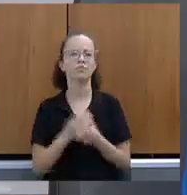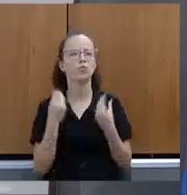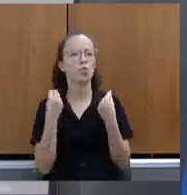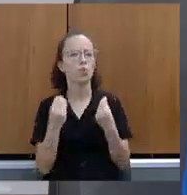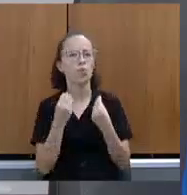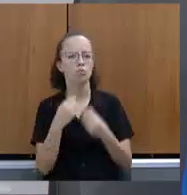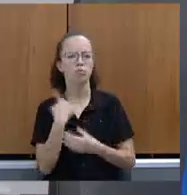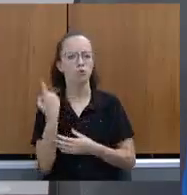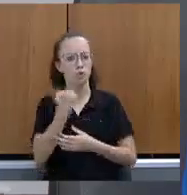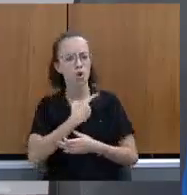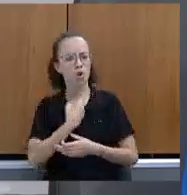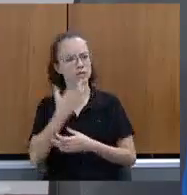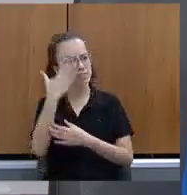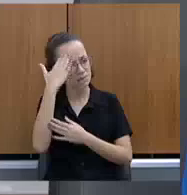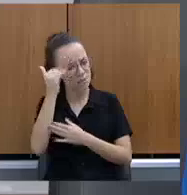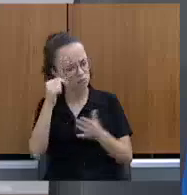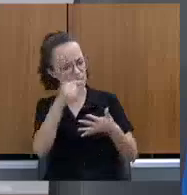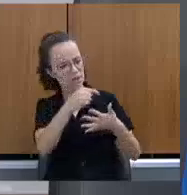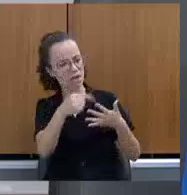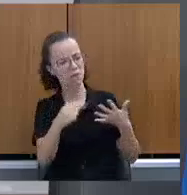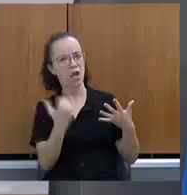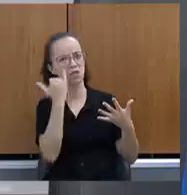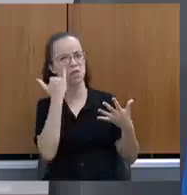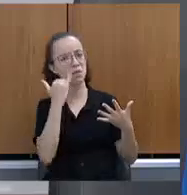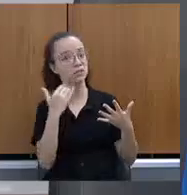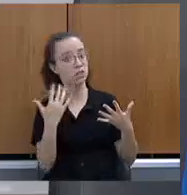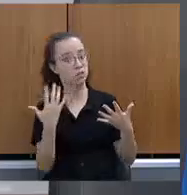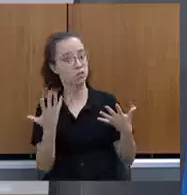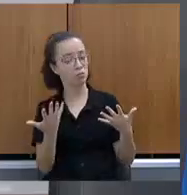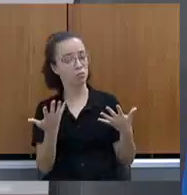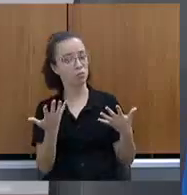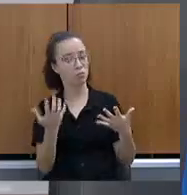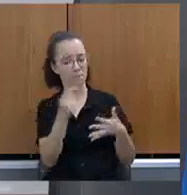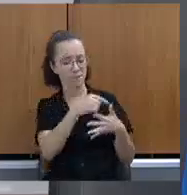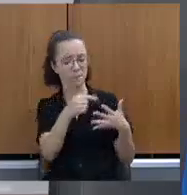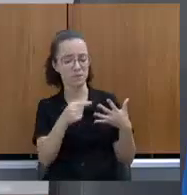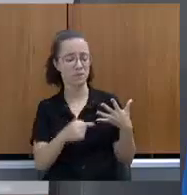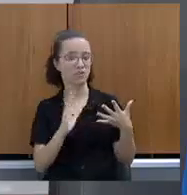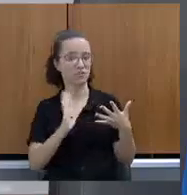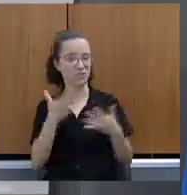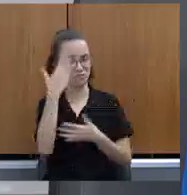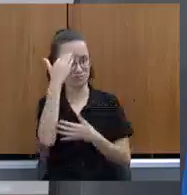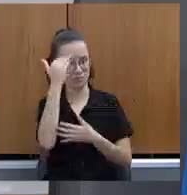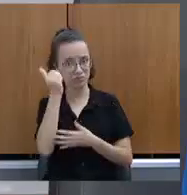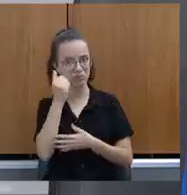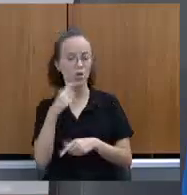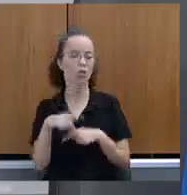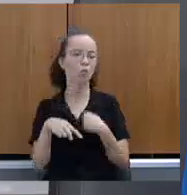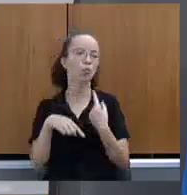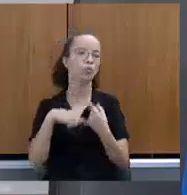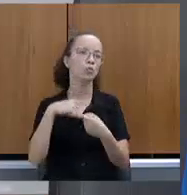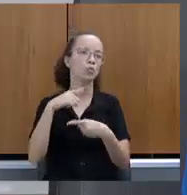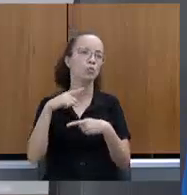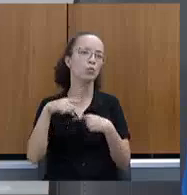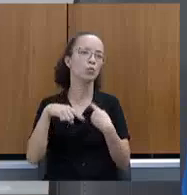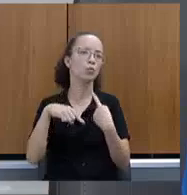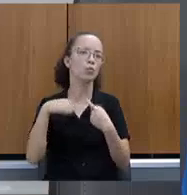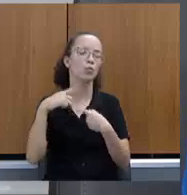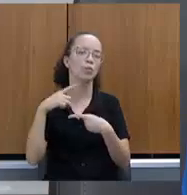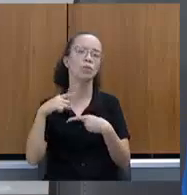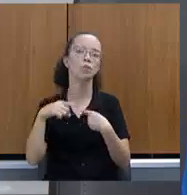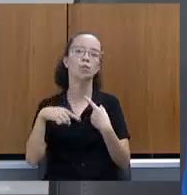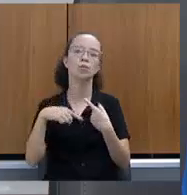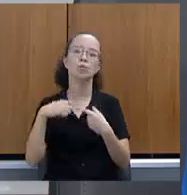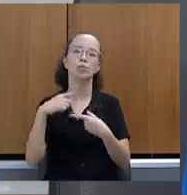que a gente sabendo de tudo isso tudo isso protelou portanto tempo